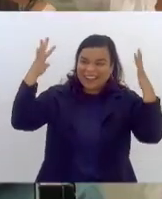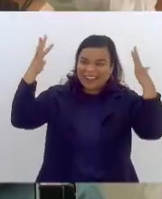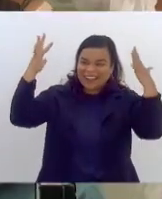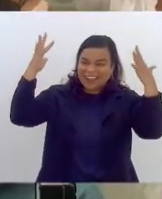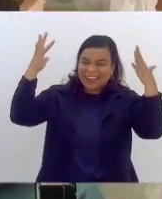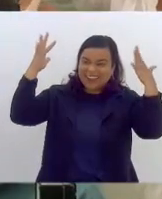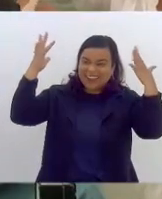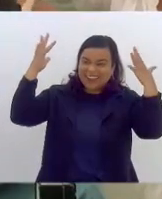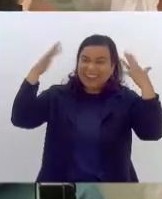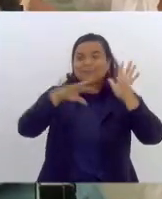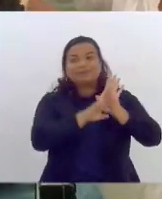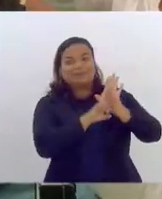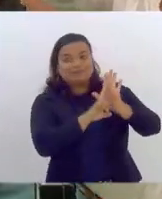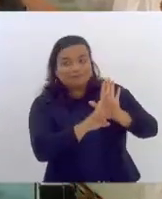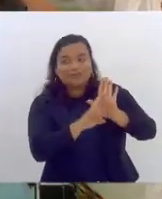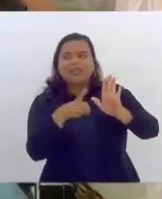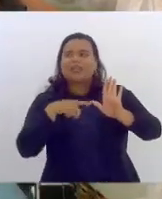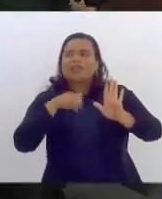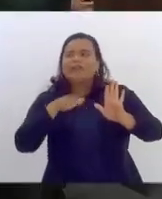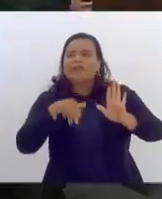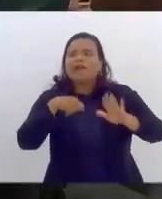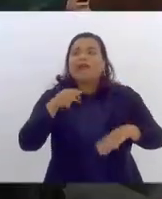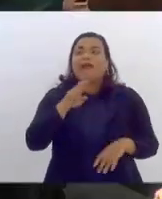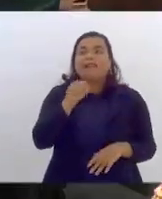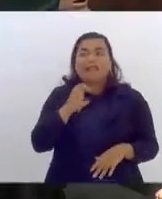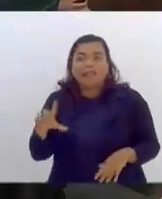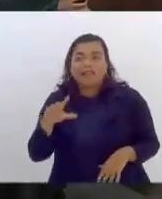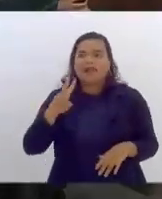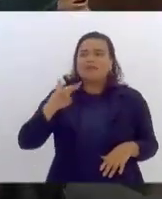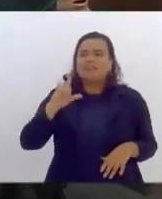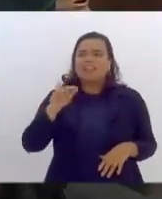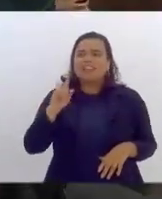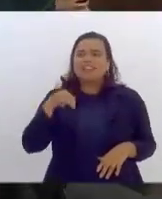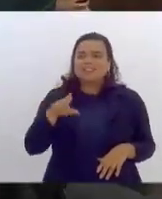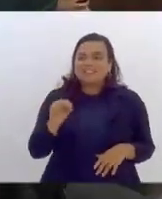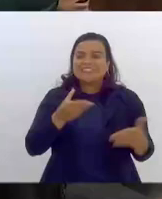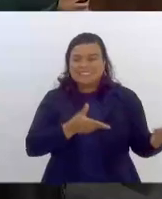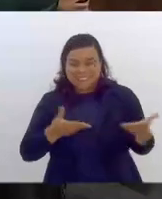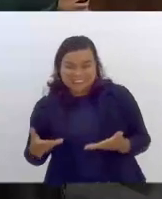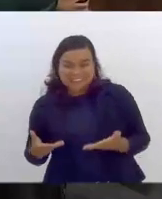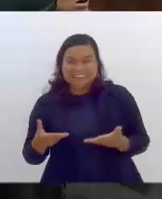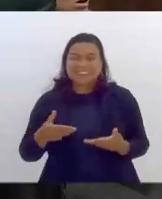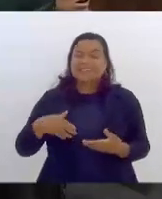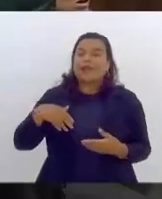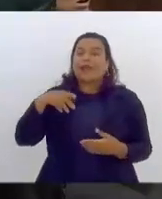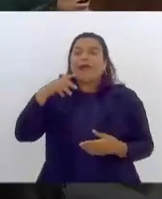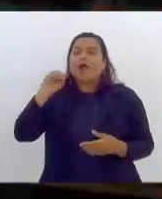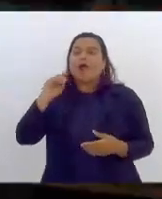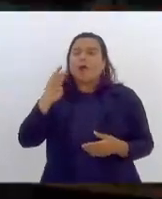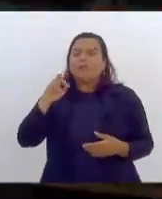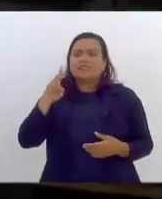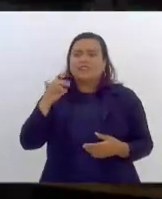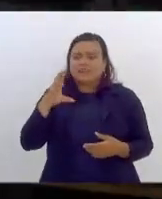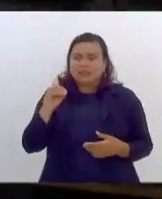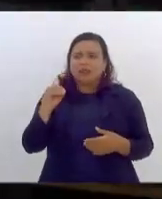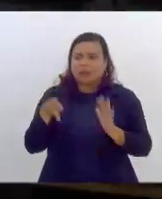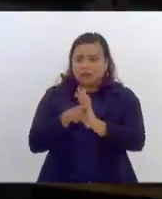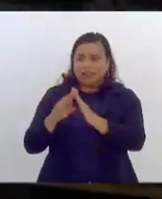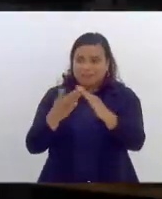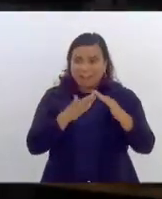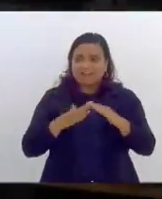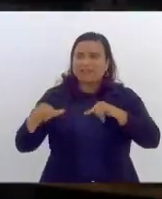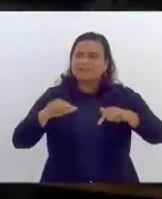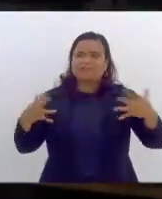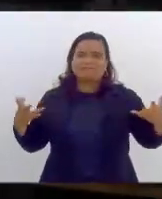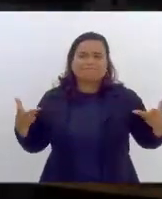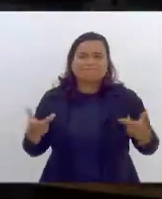representado pela querida Raquel Viladino, o Observatório de Favelas, que tem um